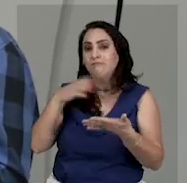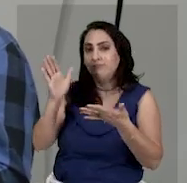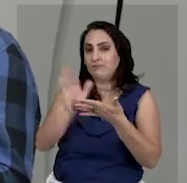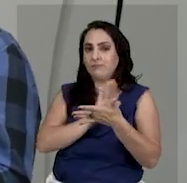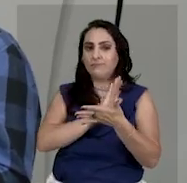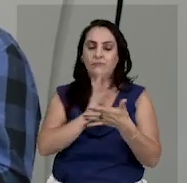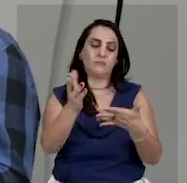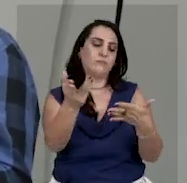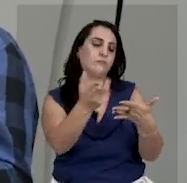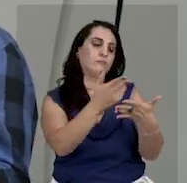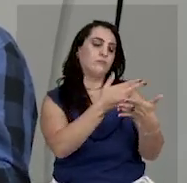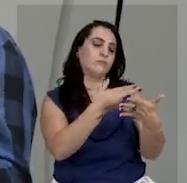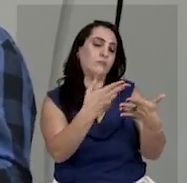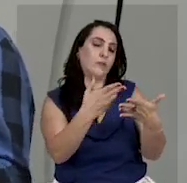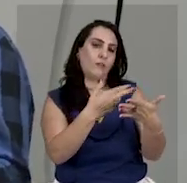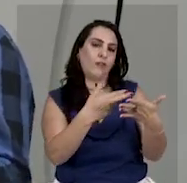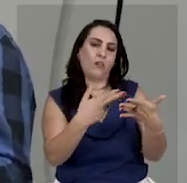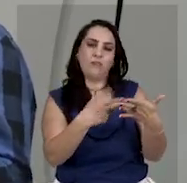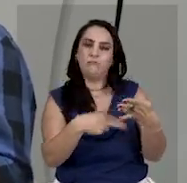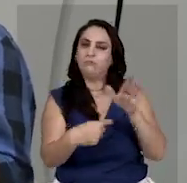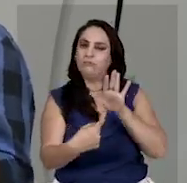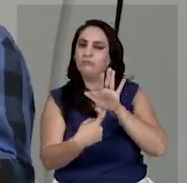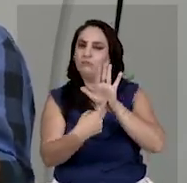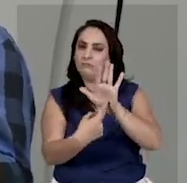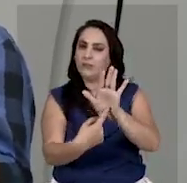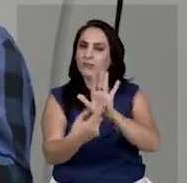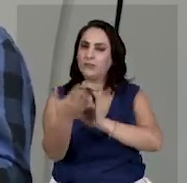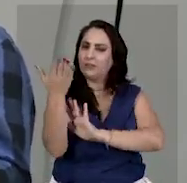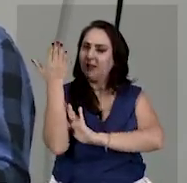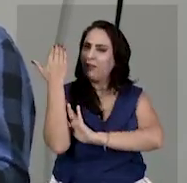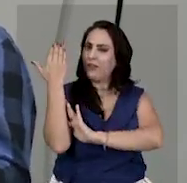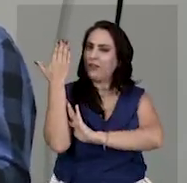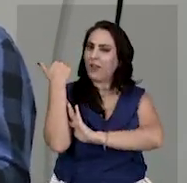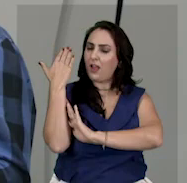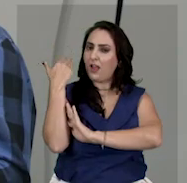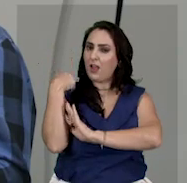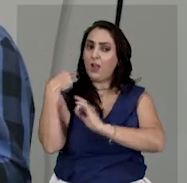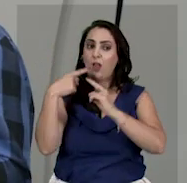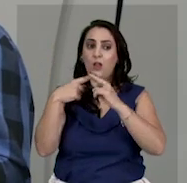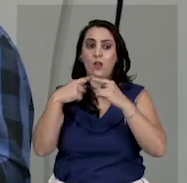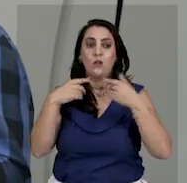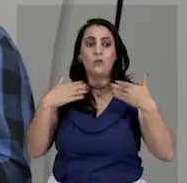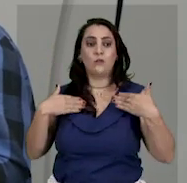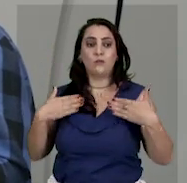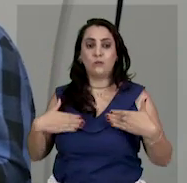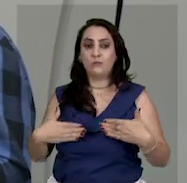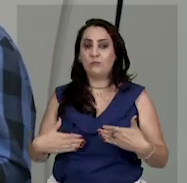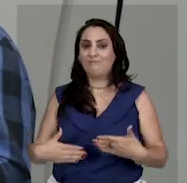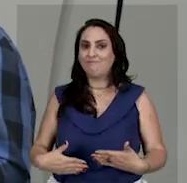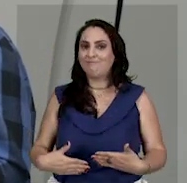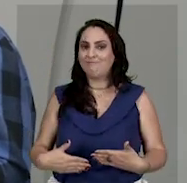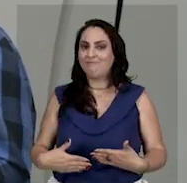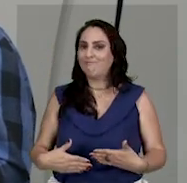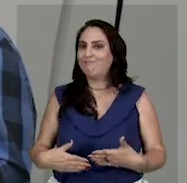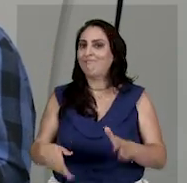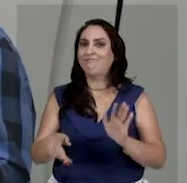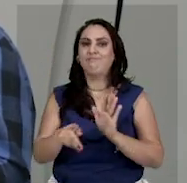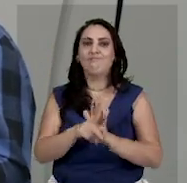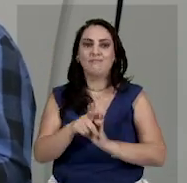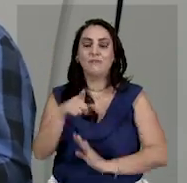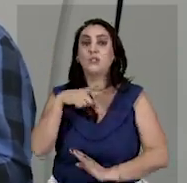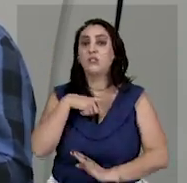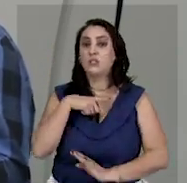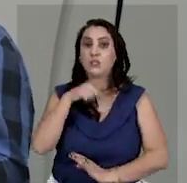aqui. Lá na antiguidade, os corpos eles eram exaltados. Então, logo uma pessoa que nasce com